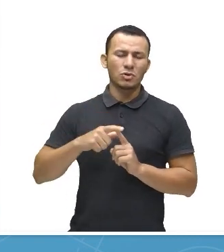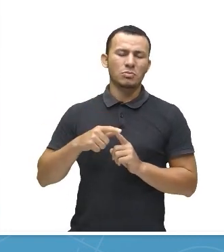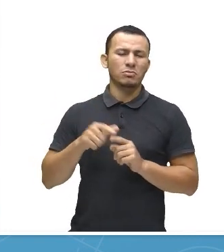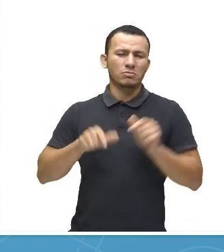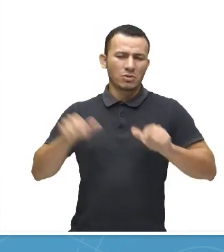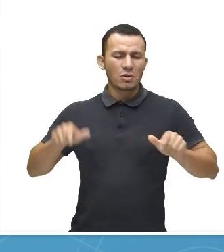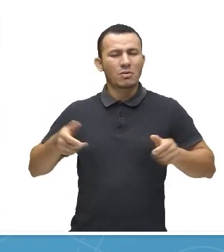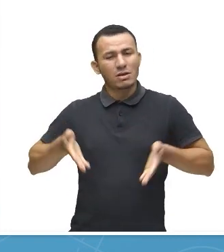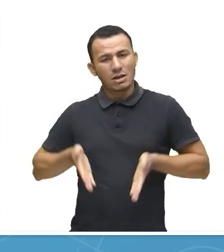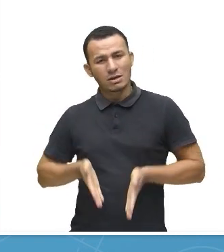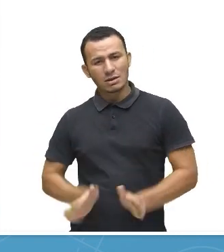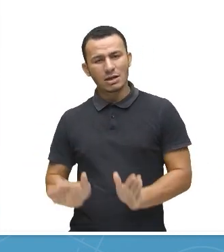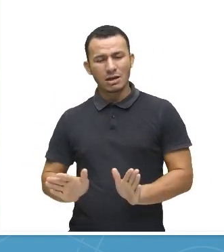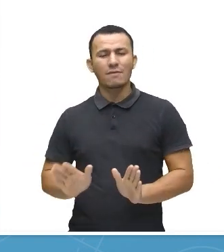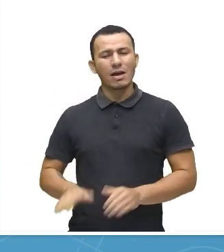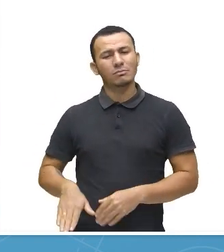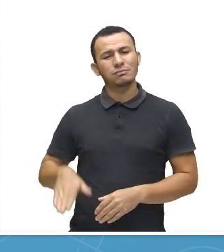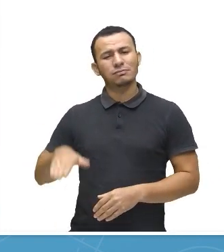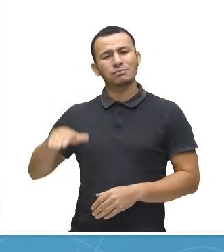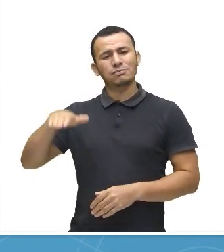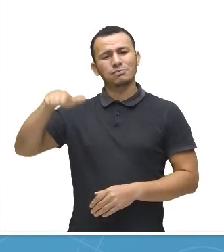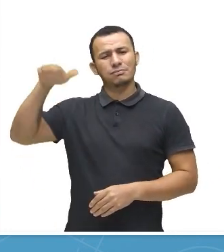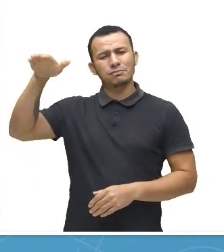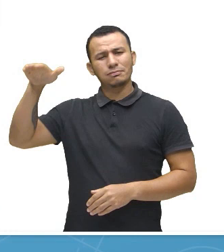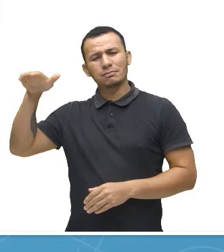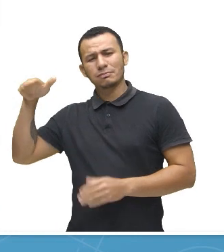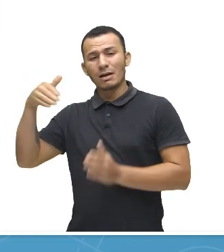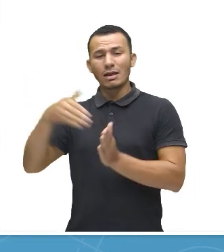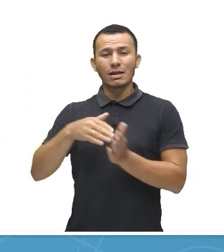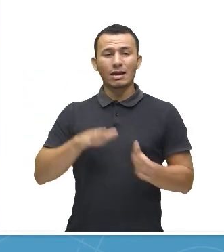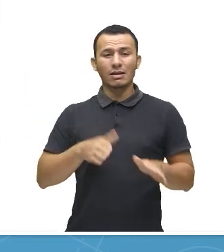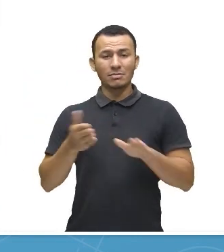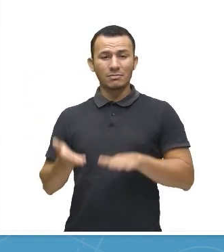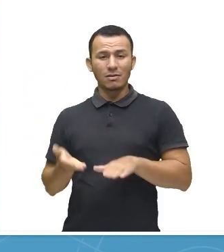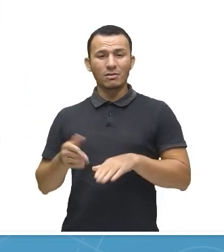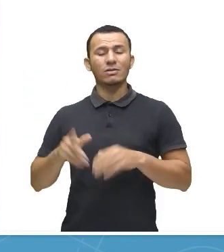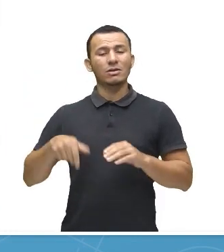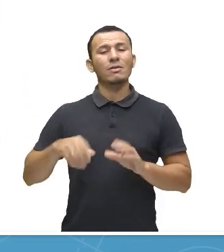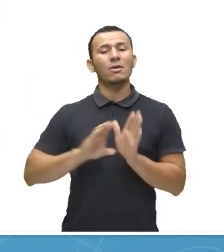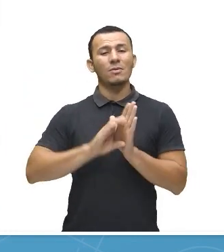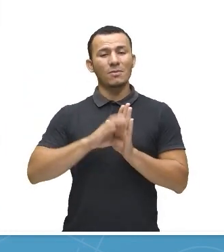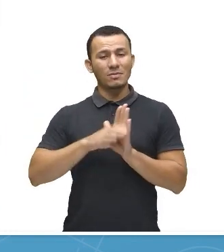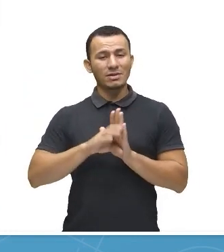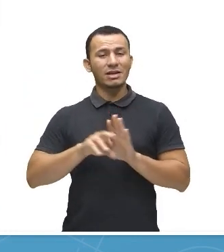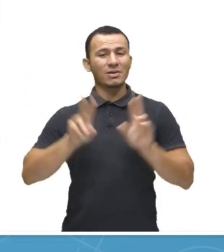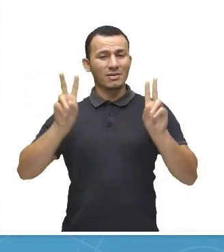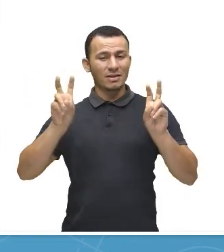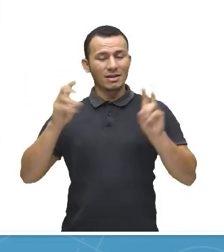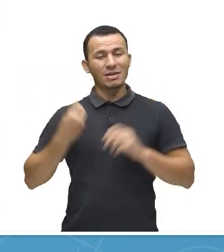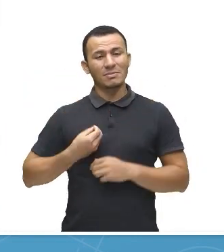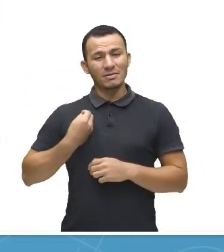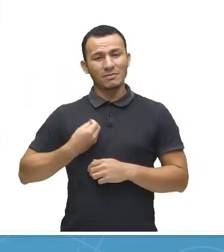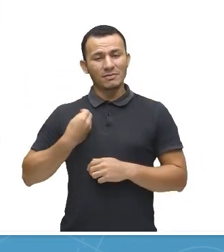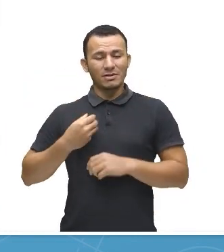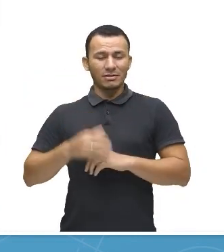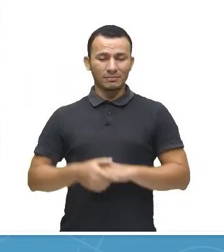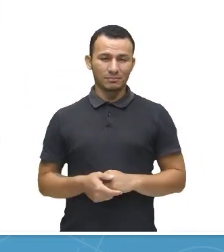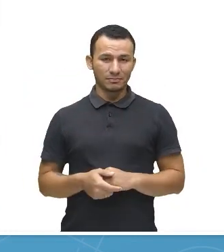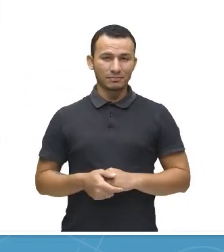Muito bem, esses são os conceitos, são alguns dos conceitos que a gente tem sobre vida. E a gente vai falar sobre